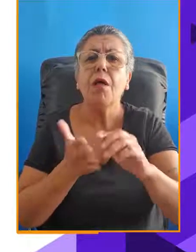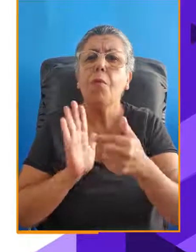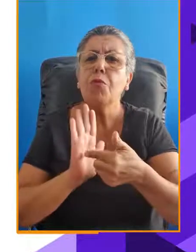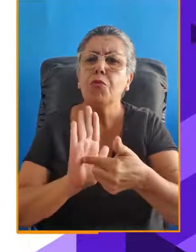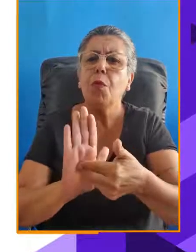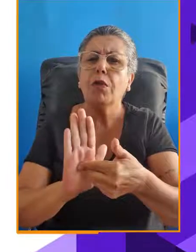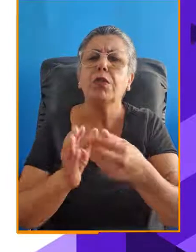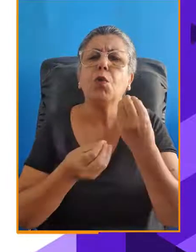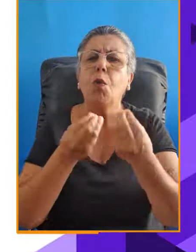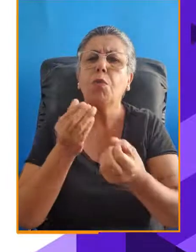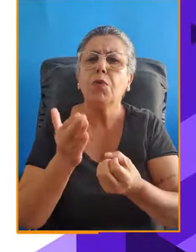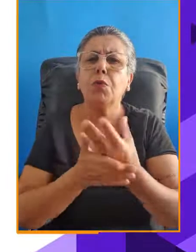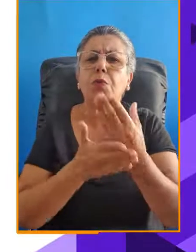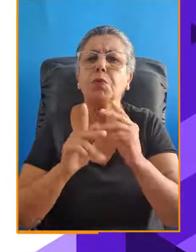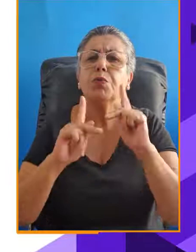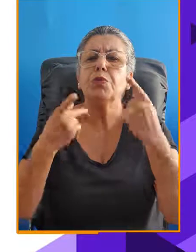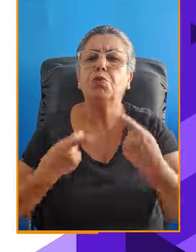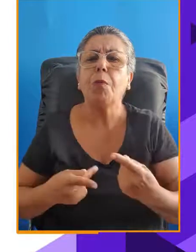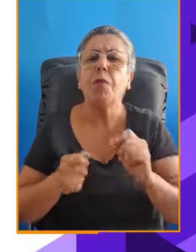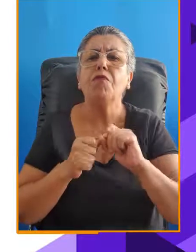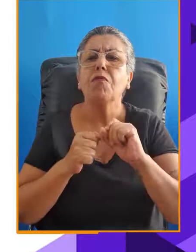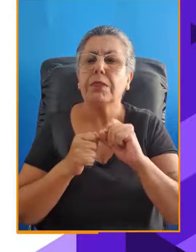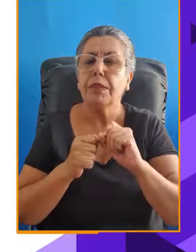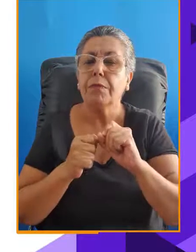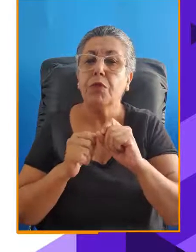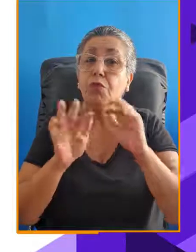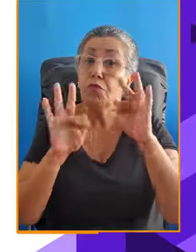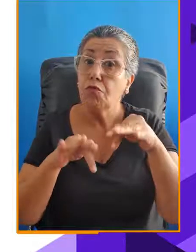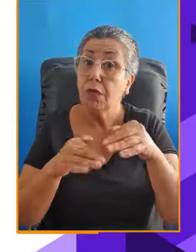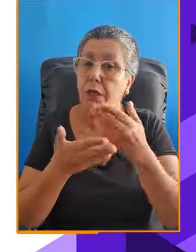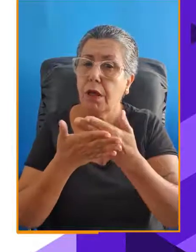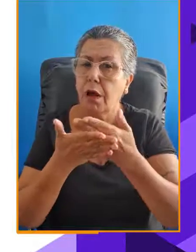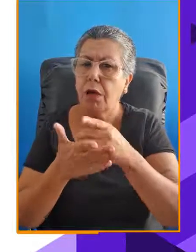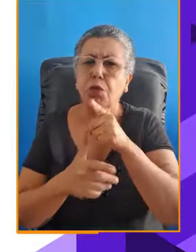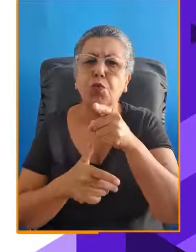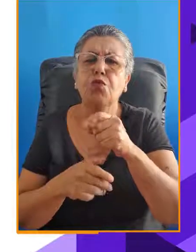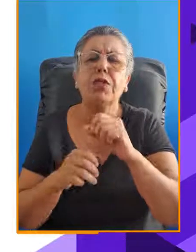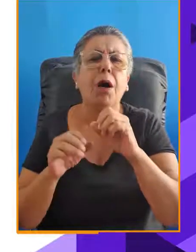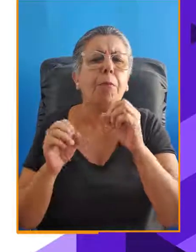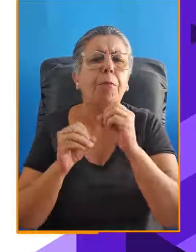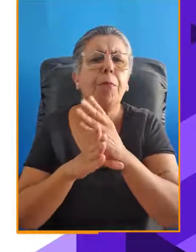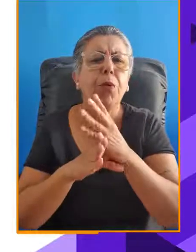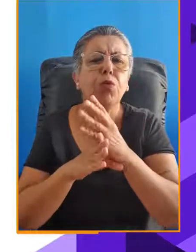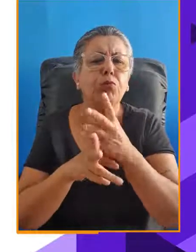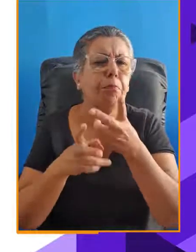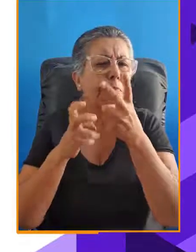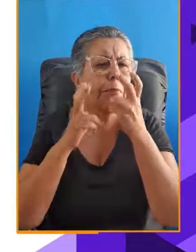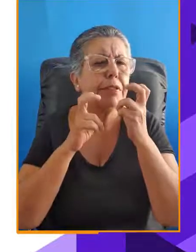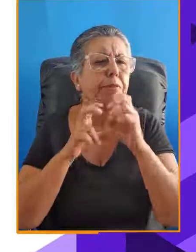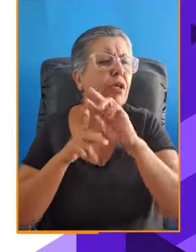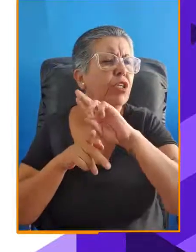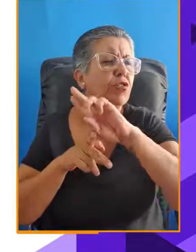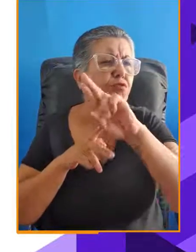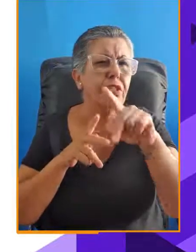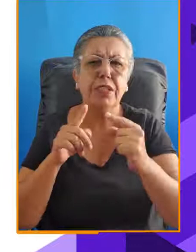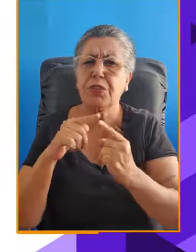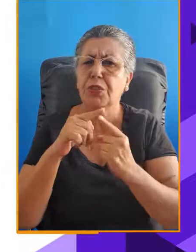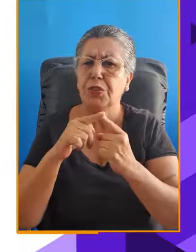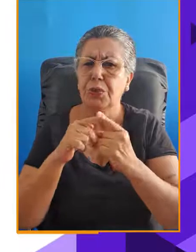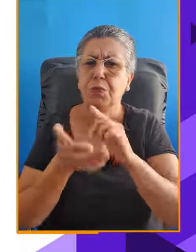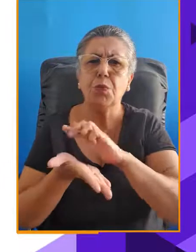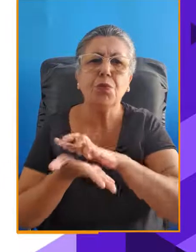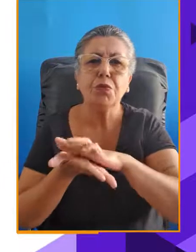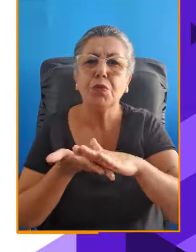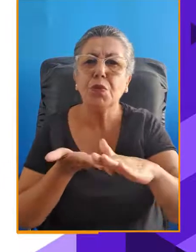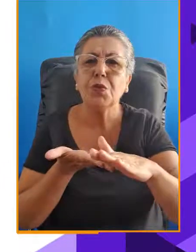ser reproduzidas pela ação humana. Ao final deste encontro, tu estarás apto a reconhecer os diferentes tipos de